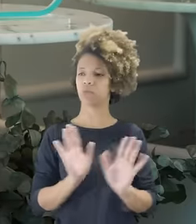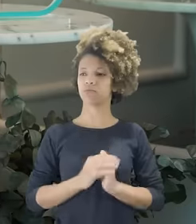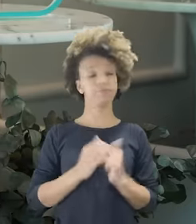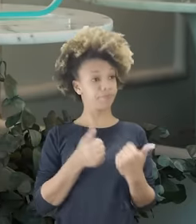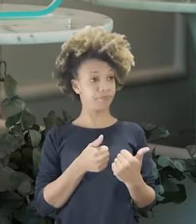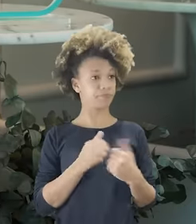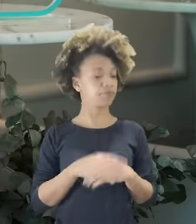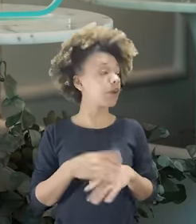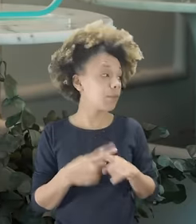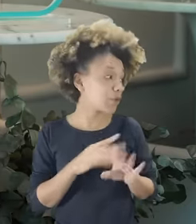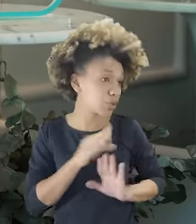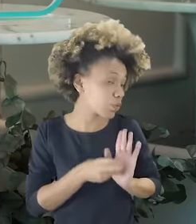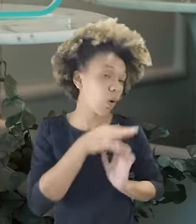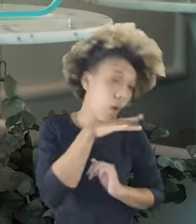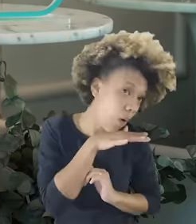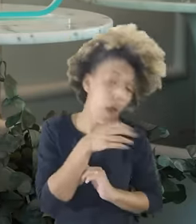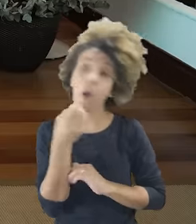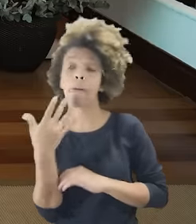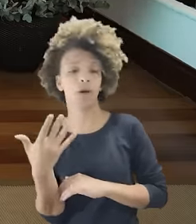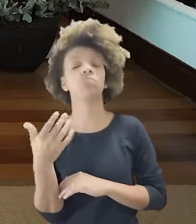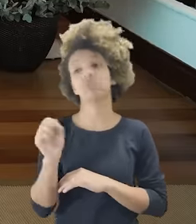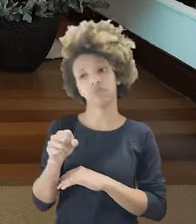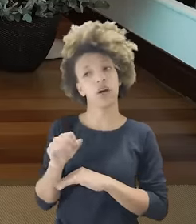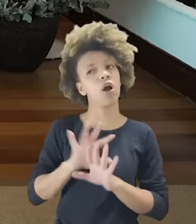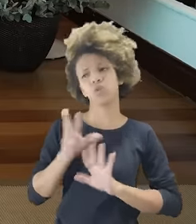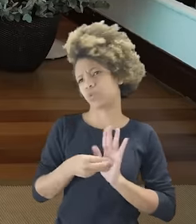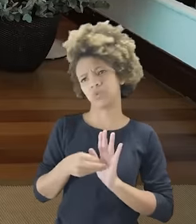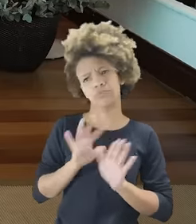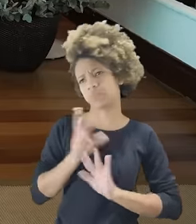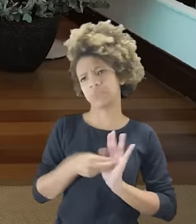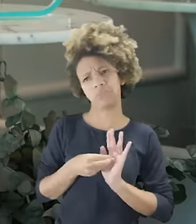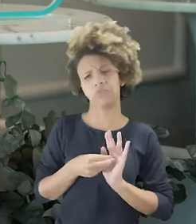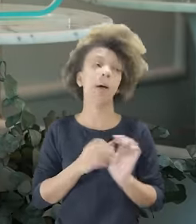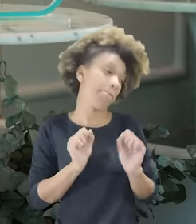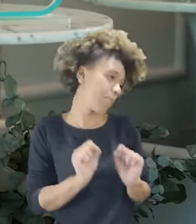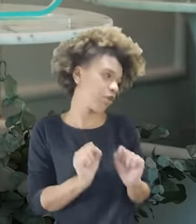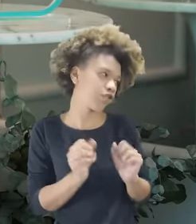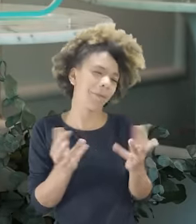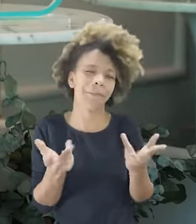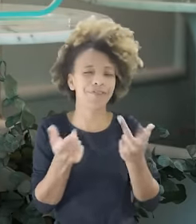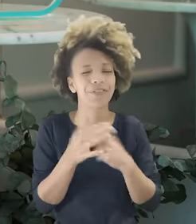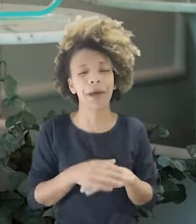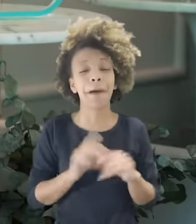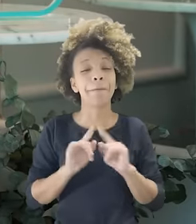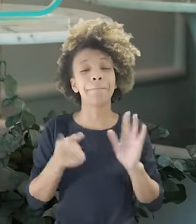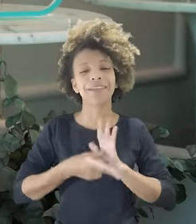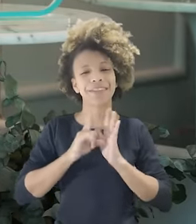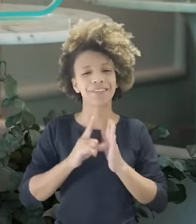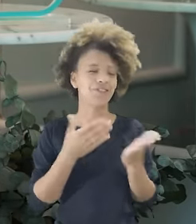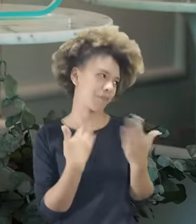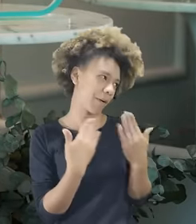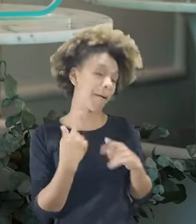porque tudo pode ser péssimo ou bem ou mal e tudo pode ser tudo né coisa pode ser sensacional bom antes de começar